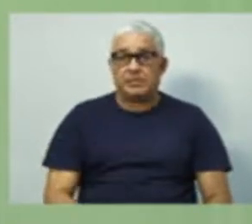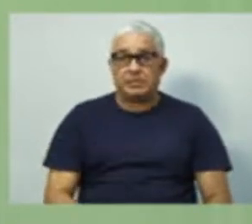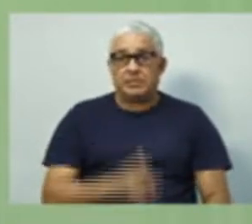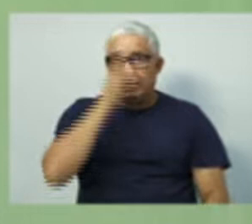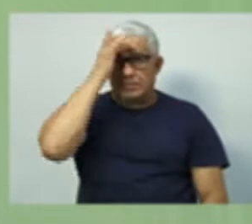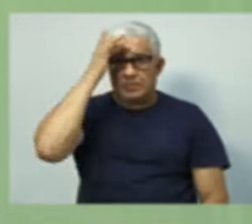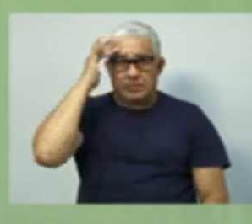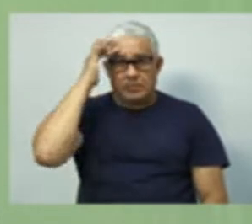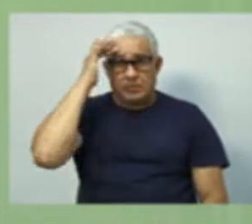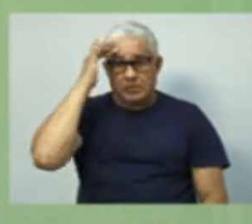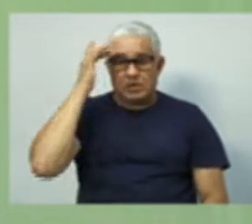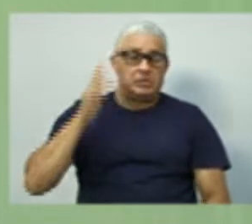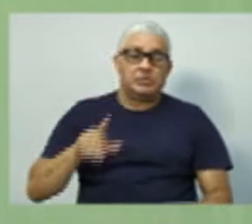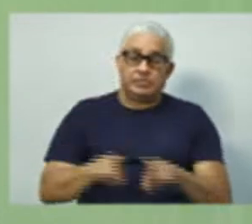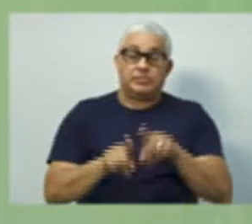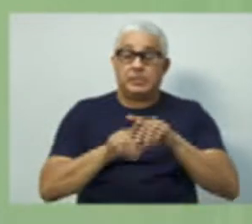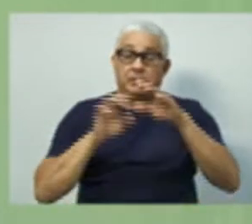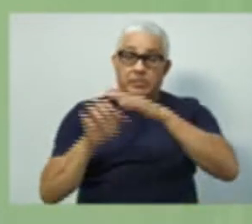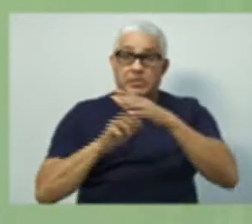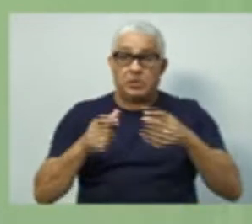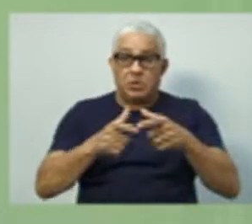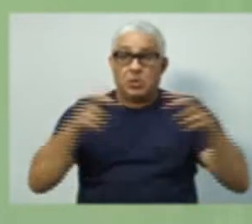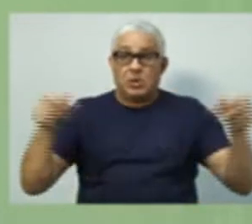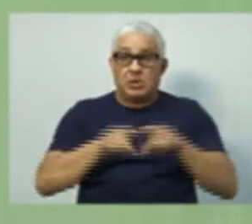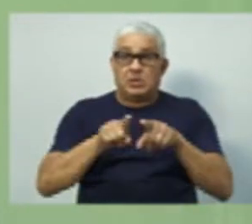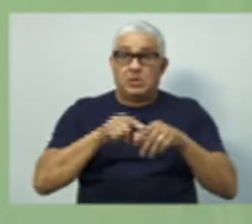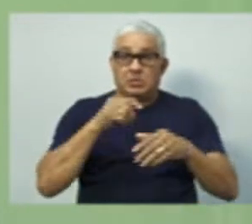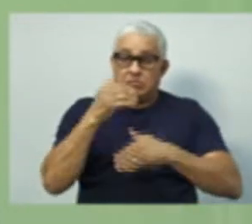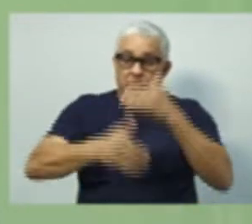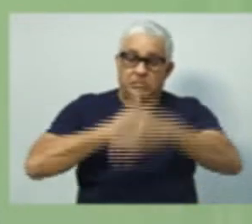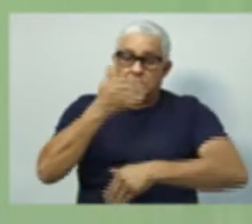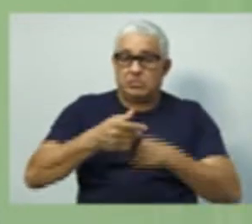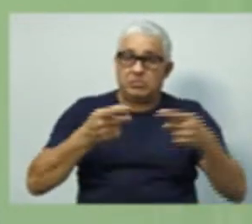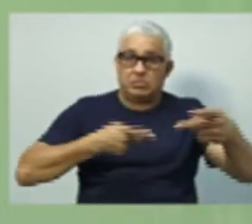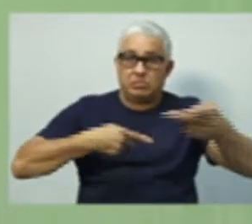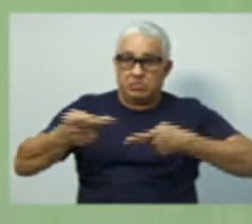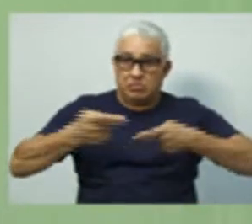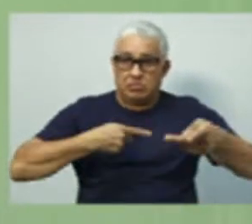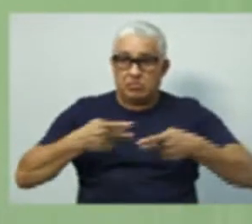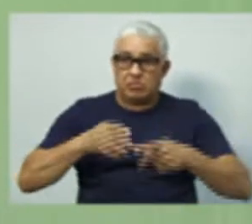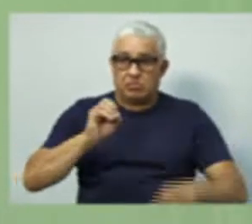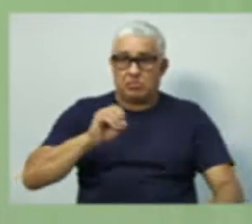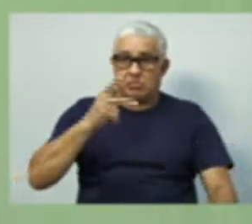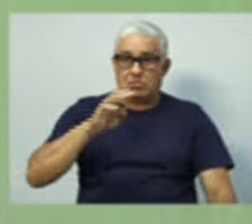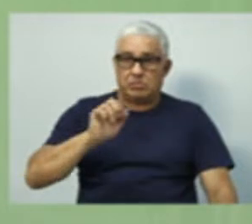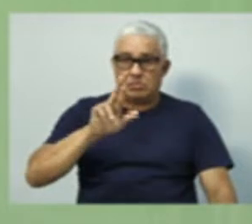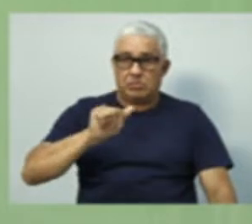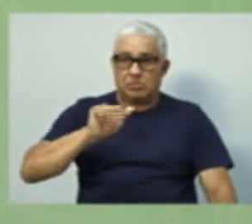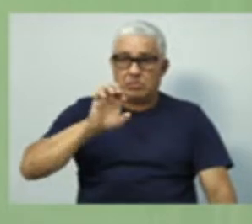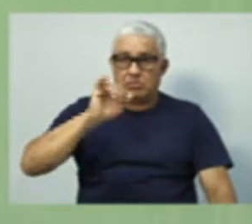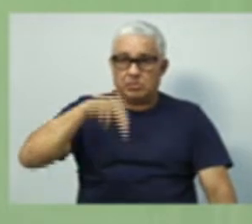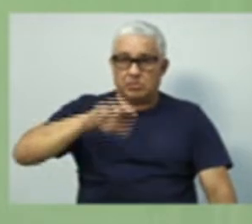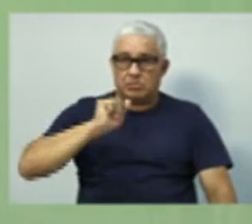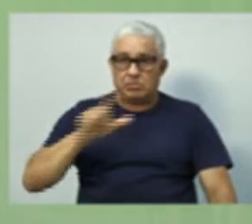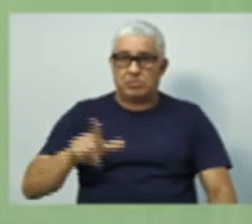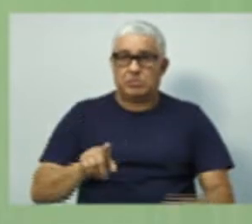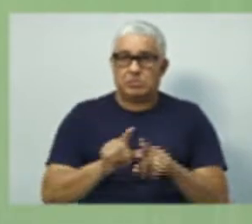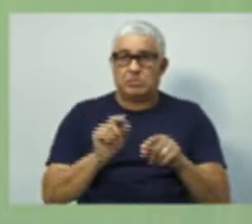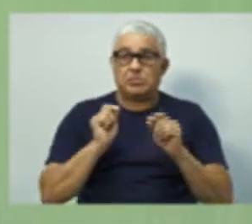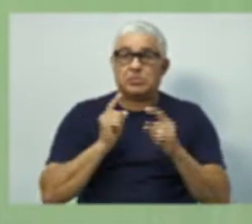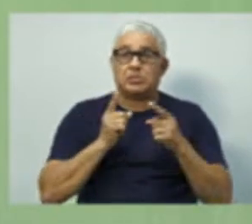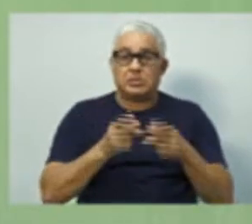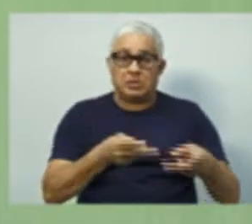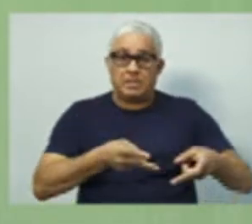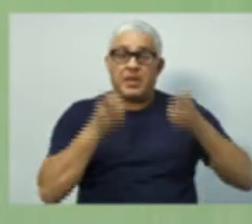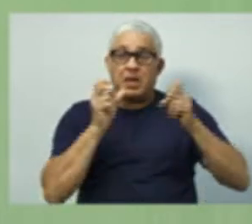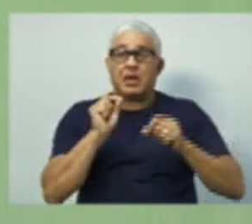peças orçamentárias. A minha empresa vive disso, vive de vendas, seja produto ou serviço. Essa